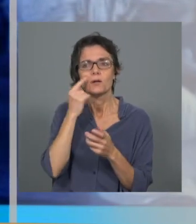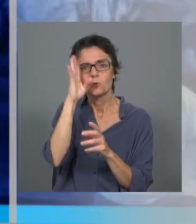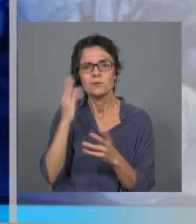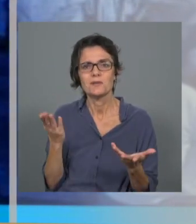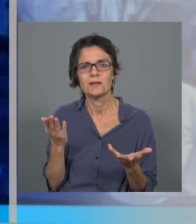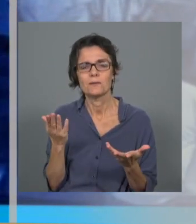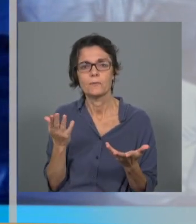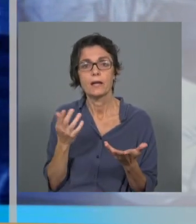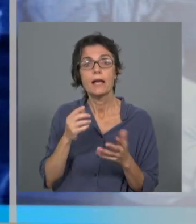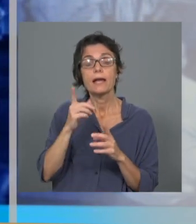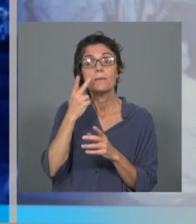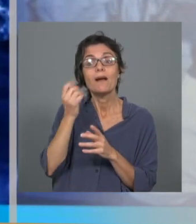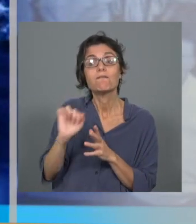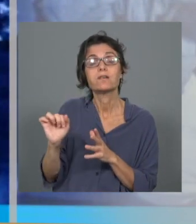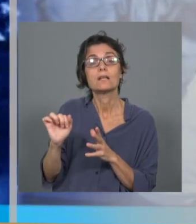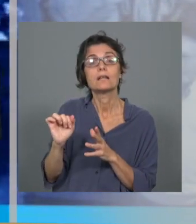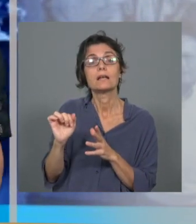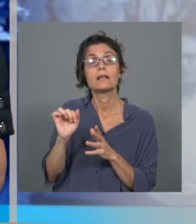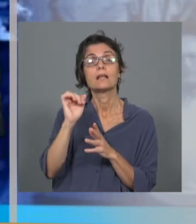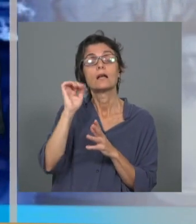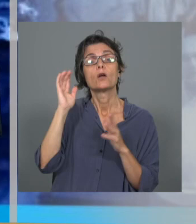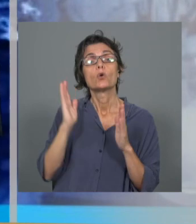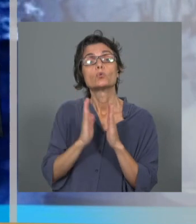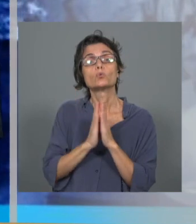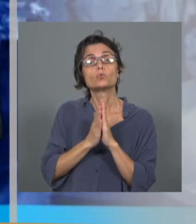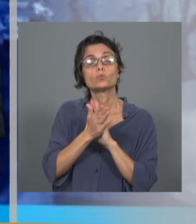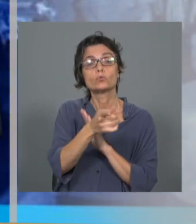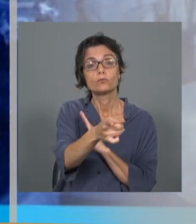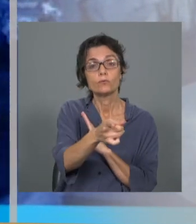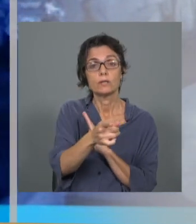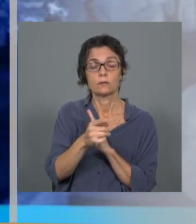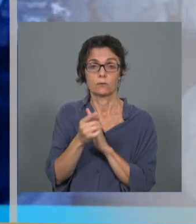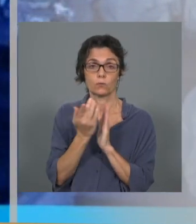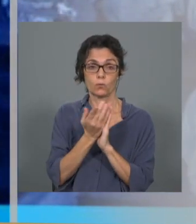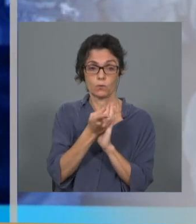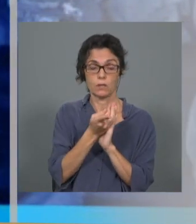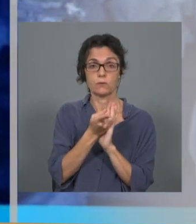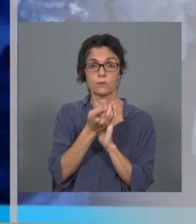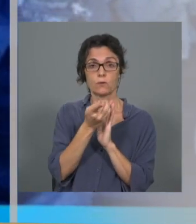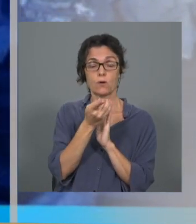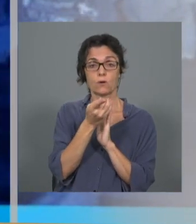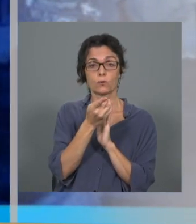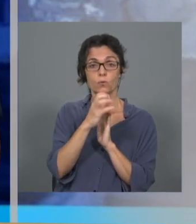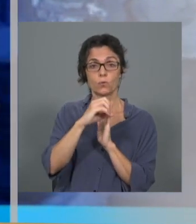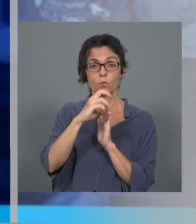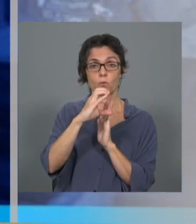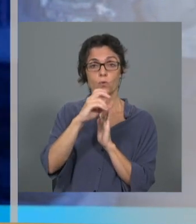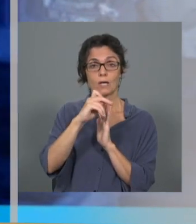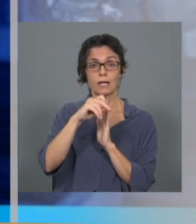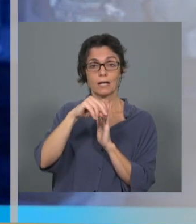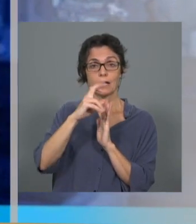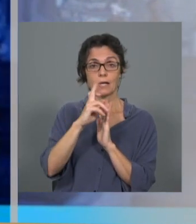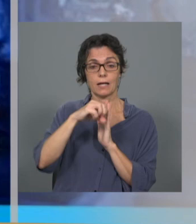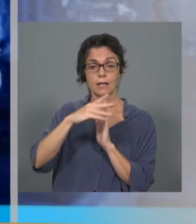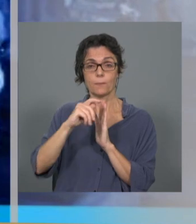irmã Lúcia também no Carmelo, e a própria vivência da Lúcia em família. Portanto, nós podemos ouvir